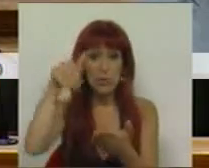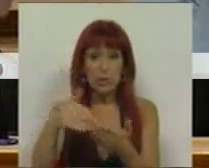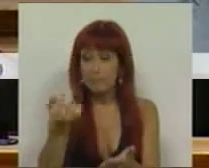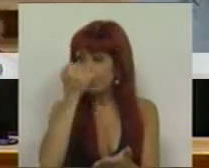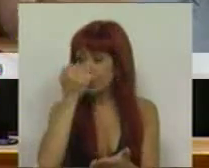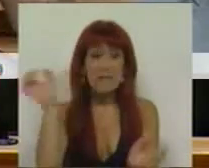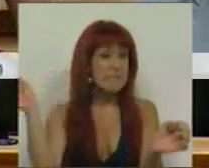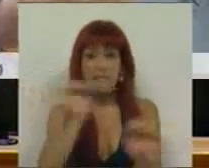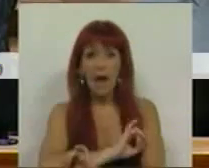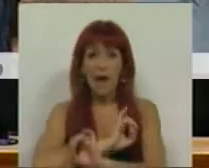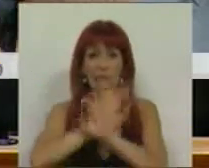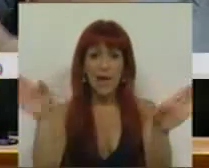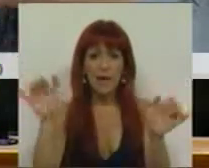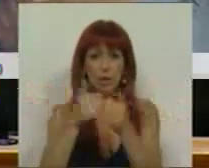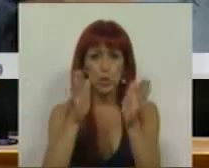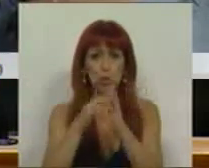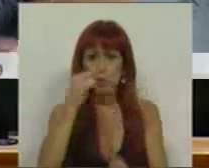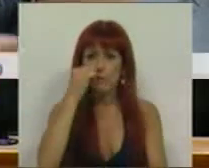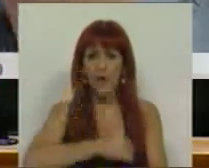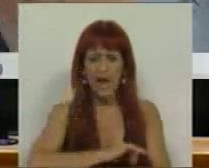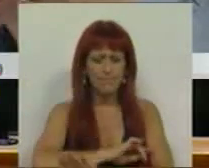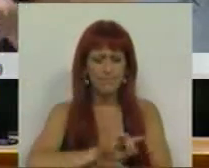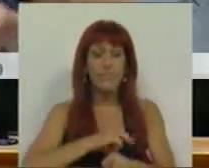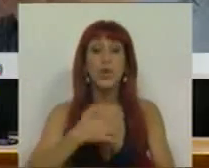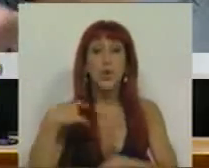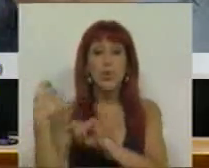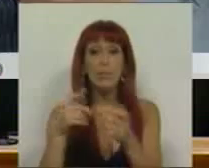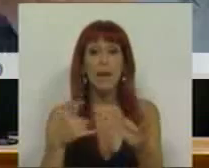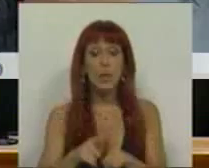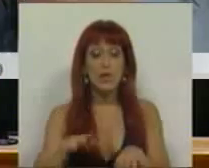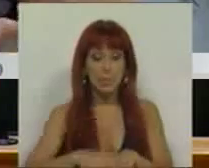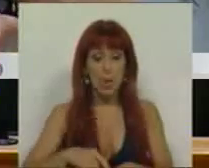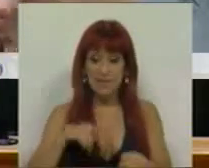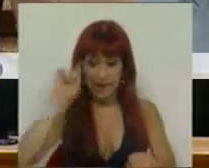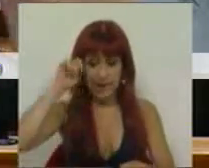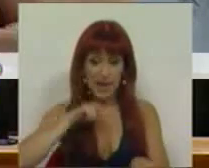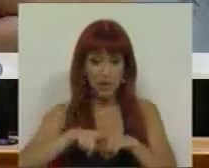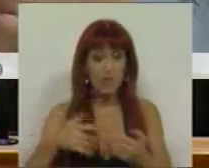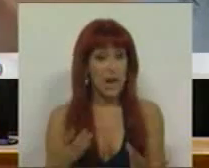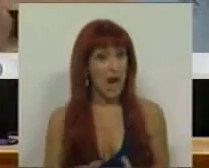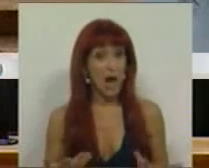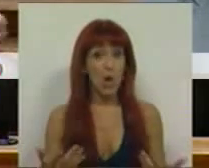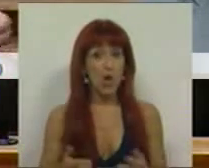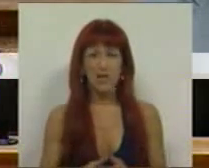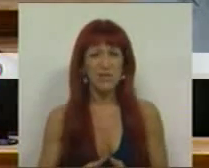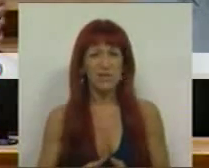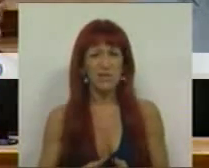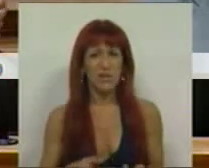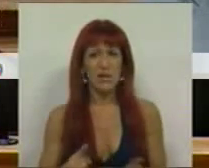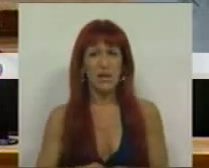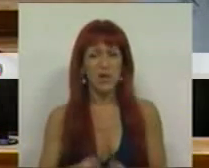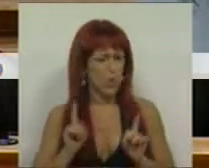resultou. Nada resultou, tudo falhou. E o debate que temos hoje sobre a crise política atual não começou